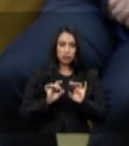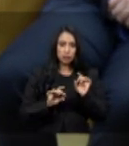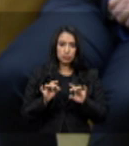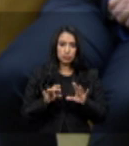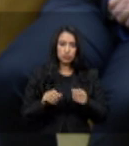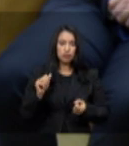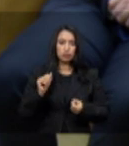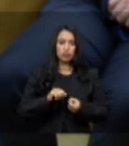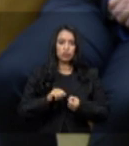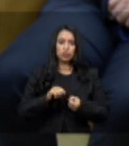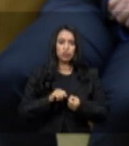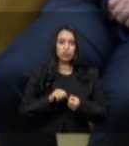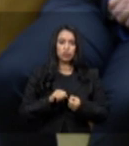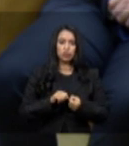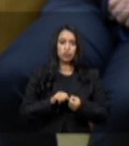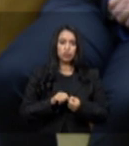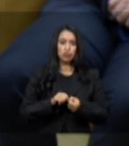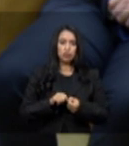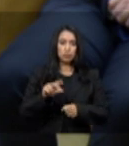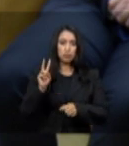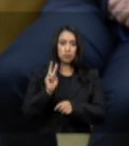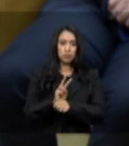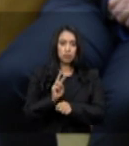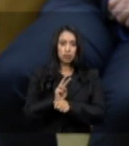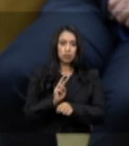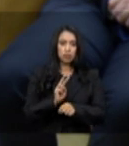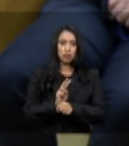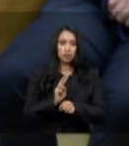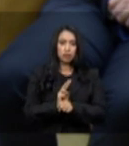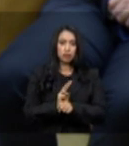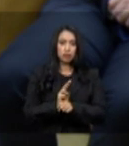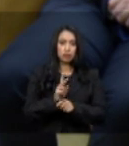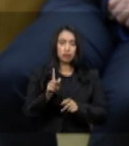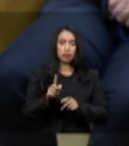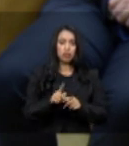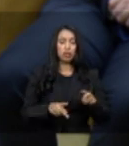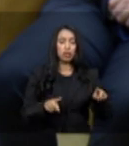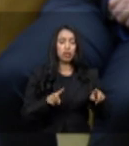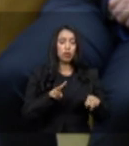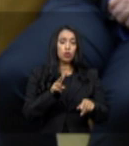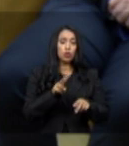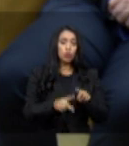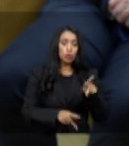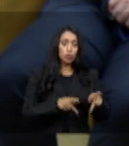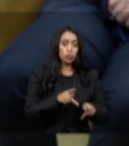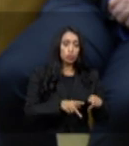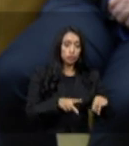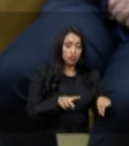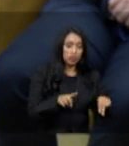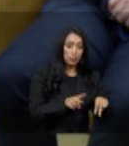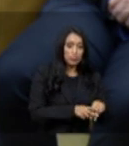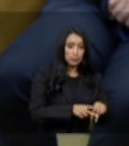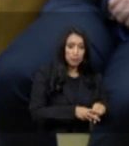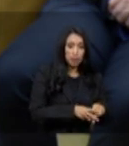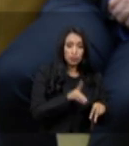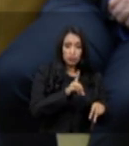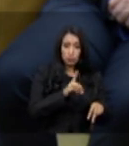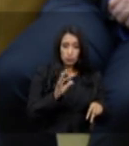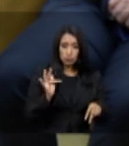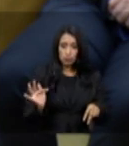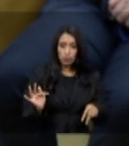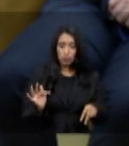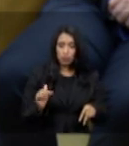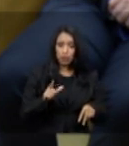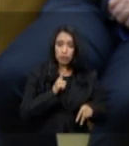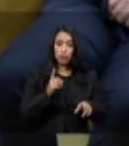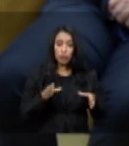foram tomadas no sentido da proteção da população carcerária do distrito federal é preciso dizer a vossa excelência